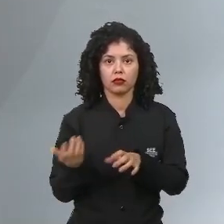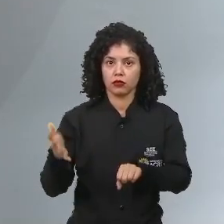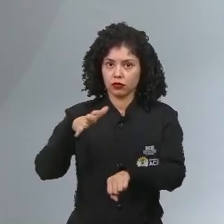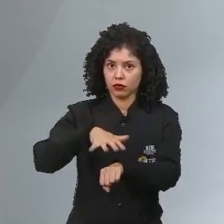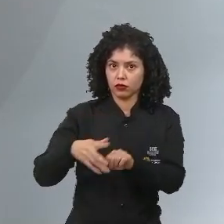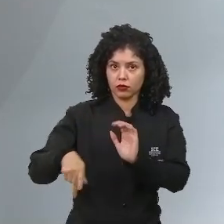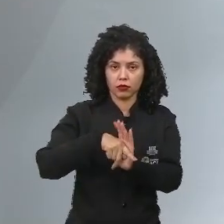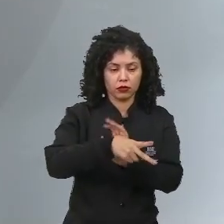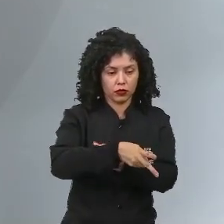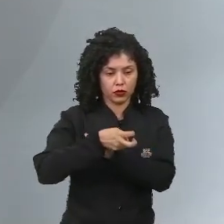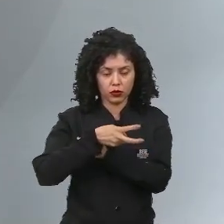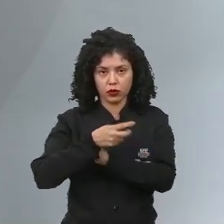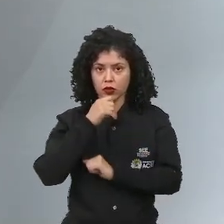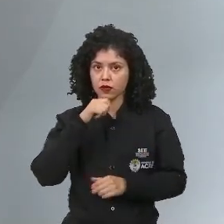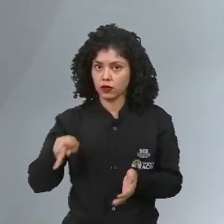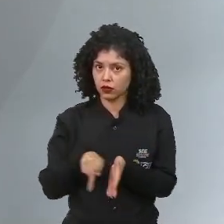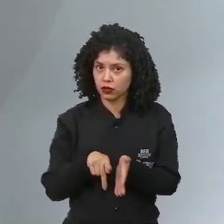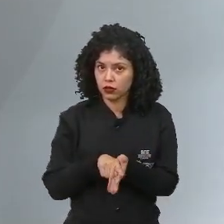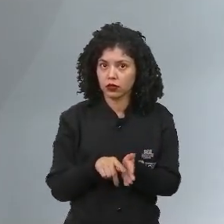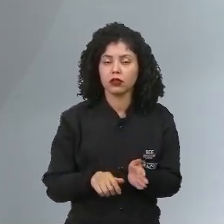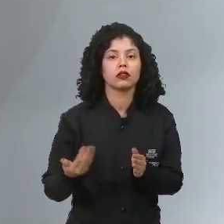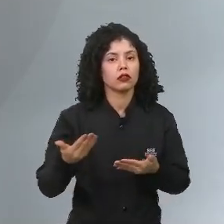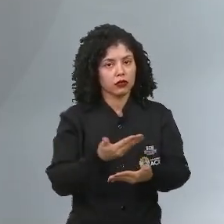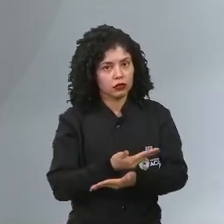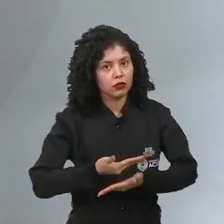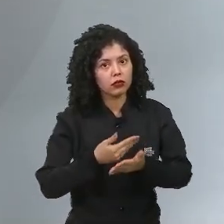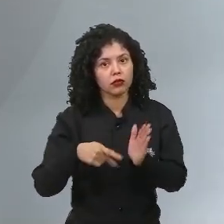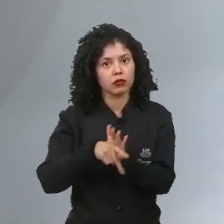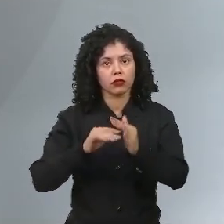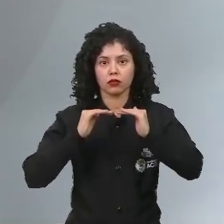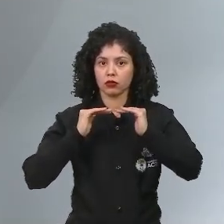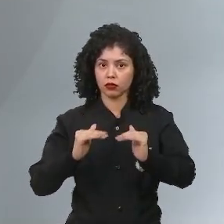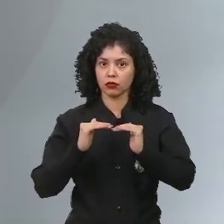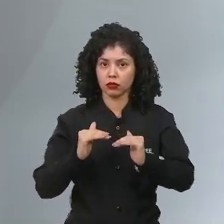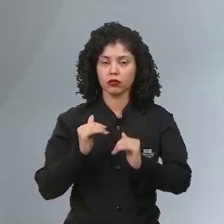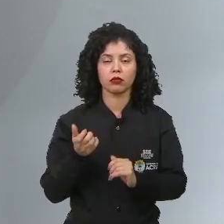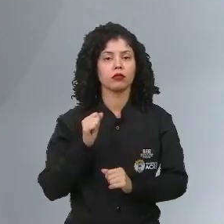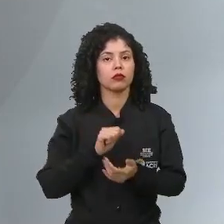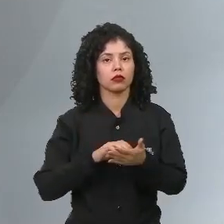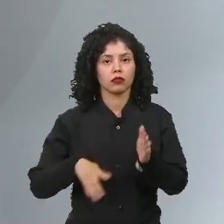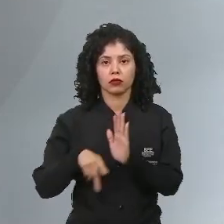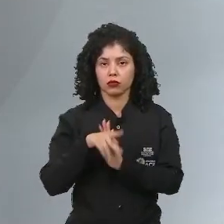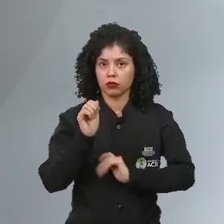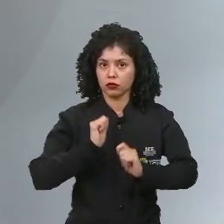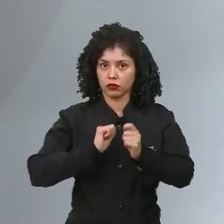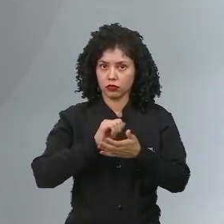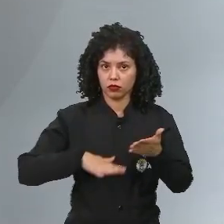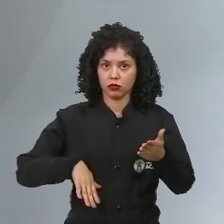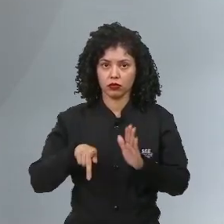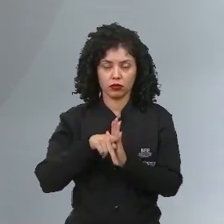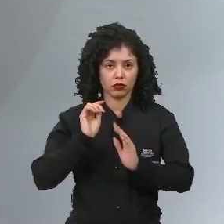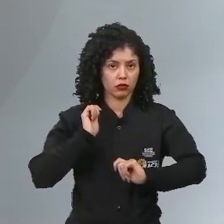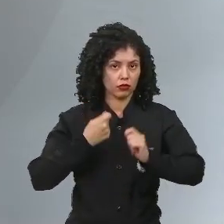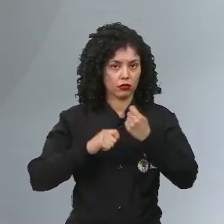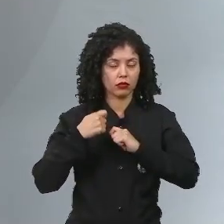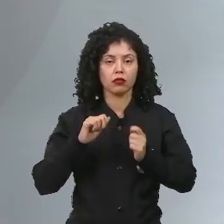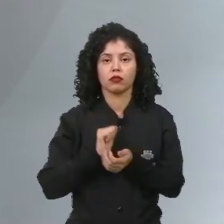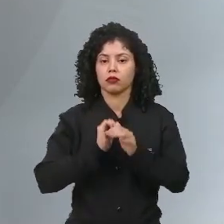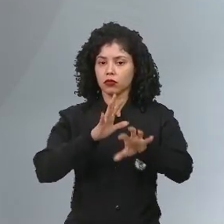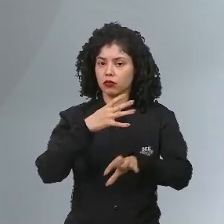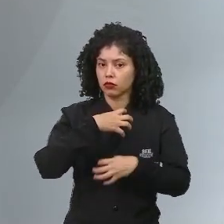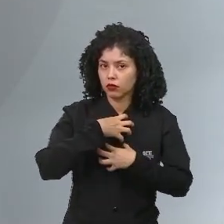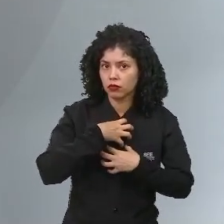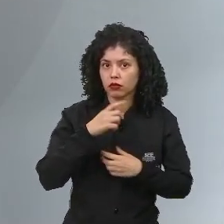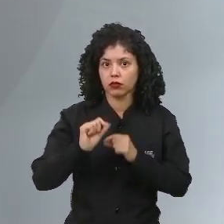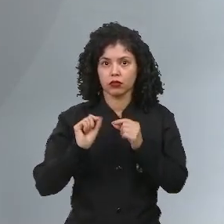então sempre se buscava estabelecer alguma atividade econômica que gerasse lucro para a coroa portuguesa. Nesse sentido, então,